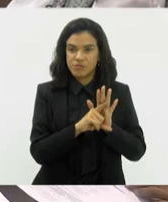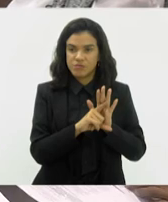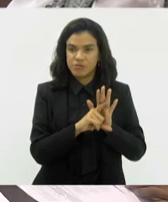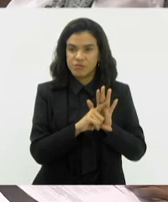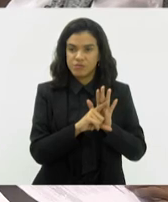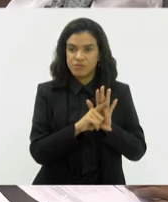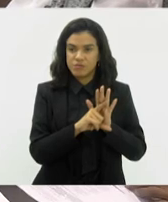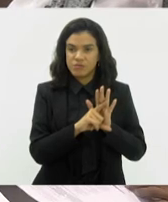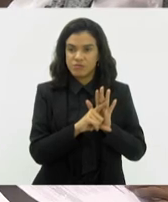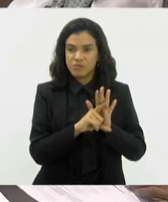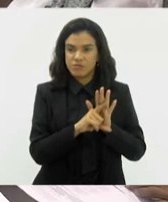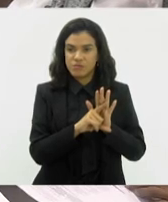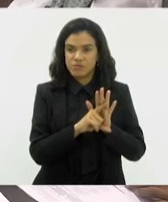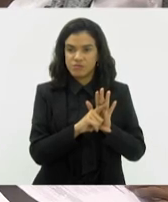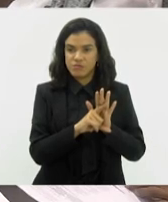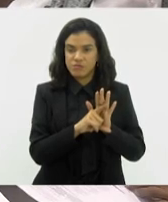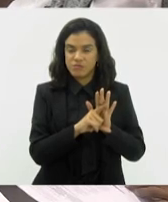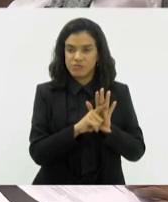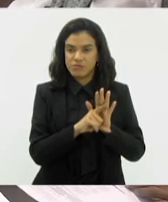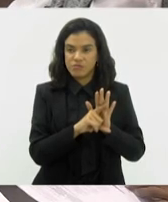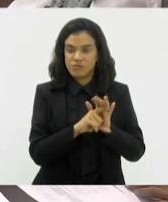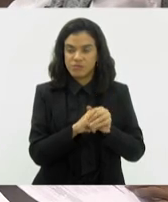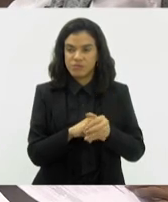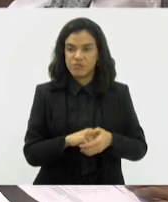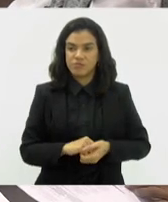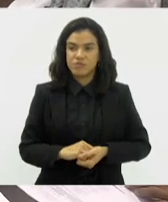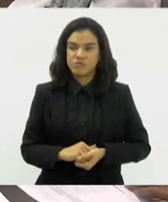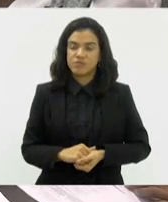É só para eu saber quem é o próximo. É, deputada